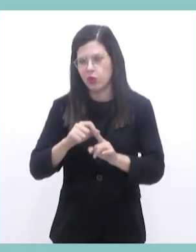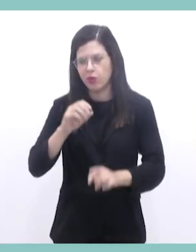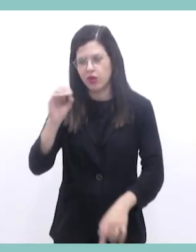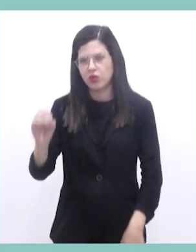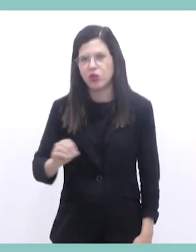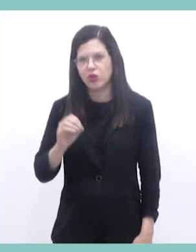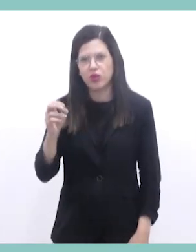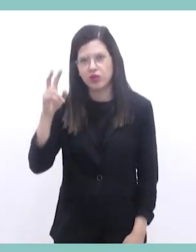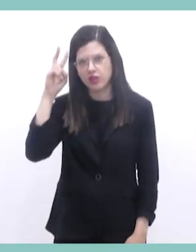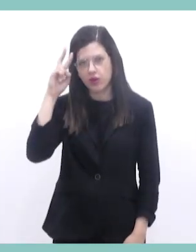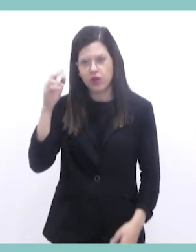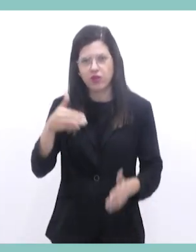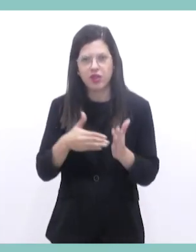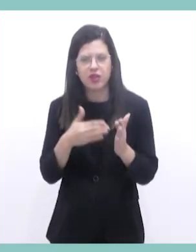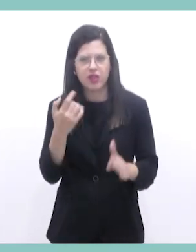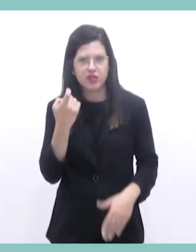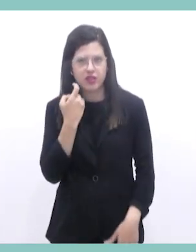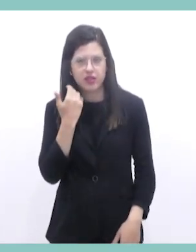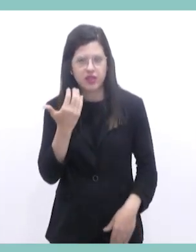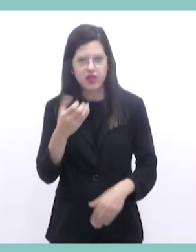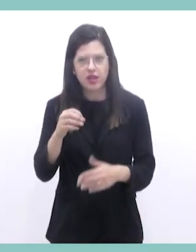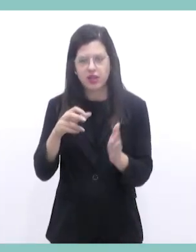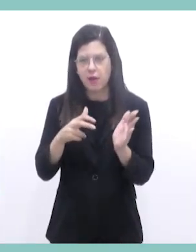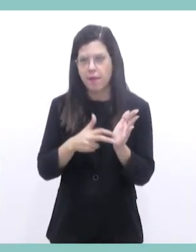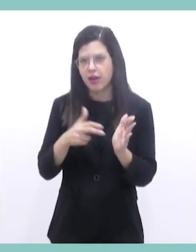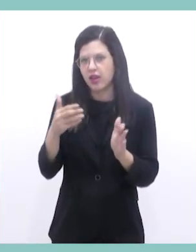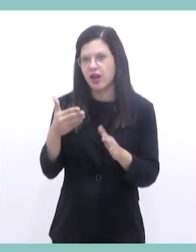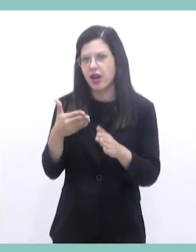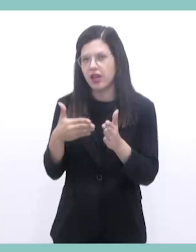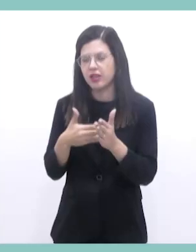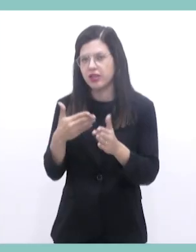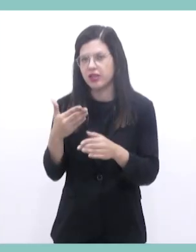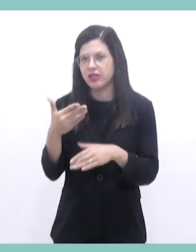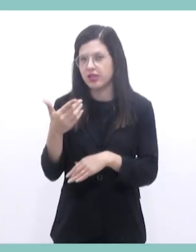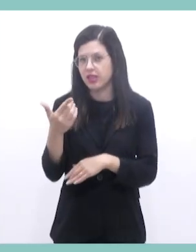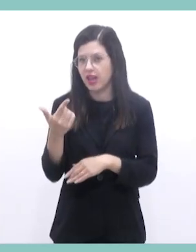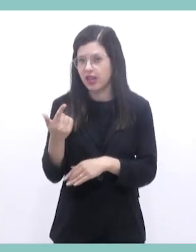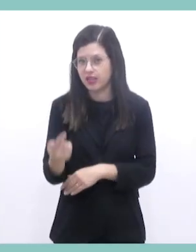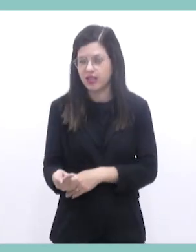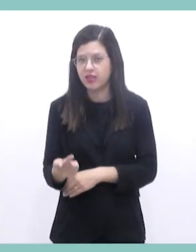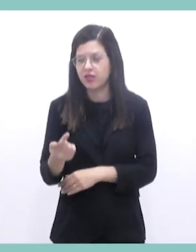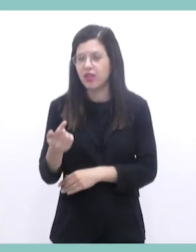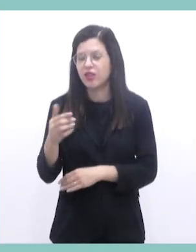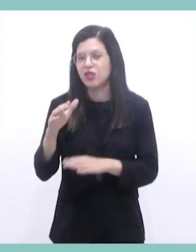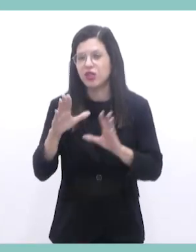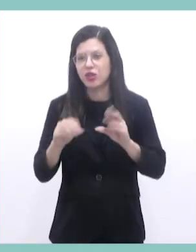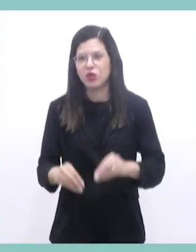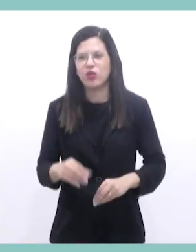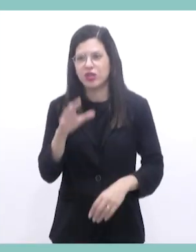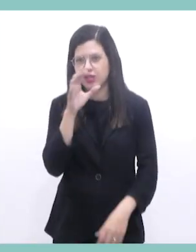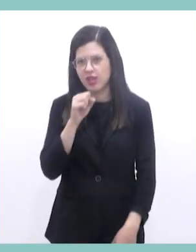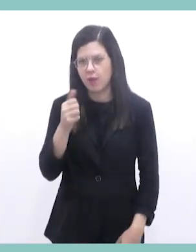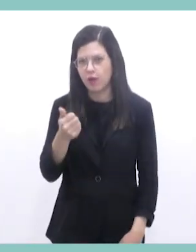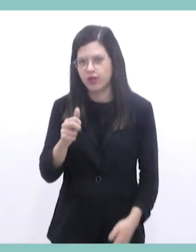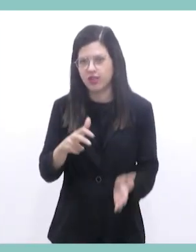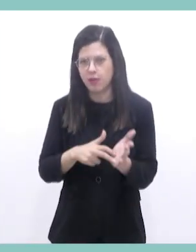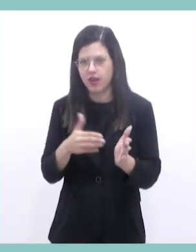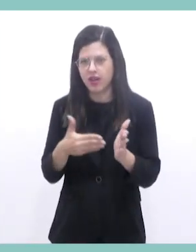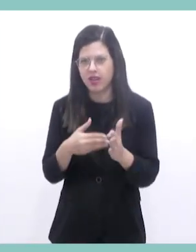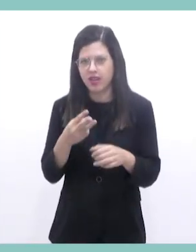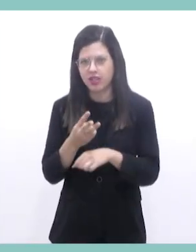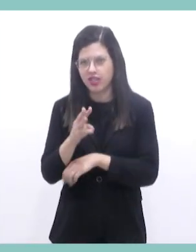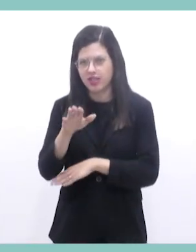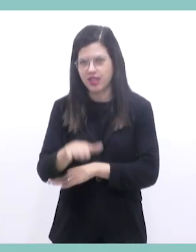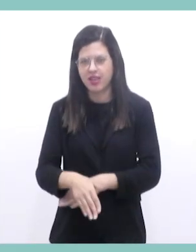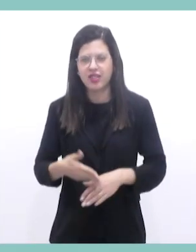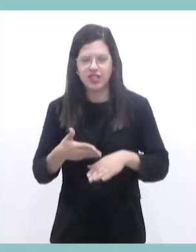de segunda a sexta, das 10 da manhã às 7 da noite e no sábado, das 11 da manhã até as 3 da tarde.